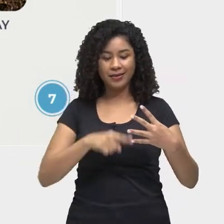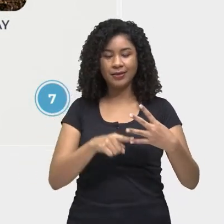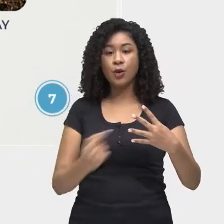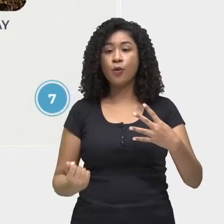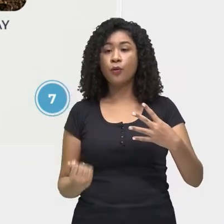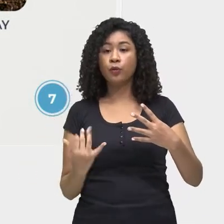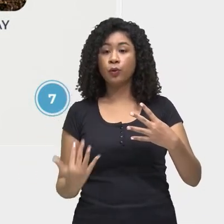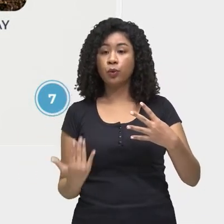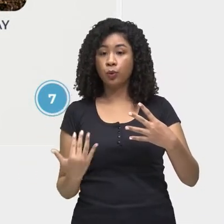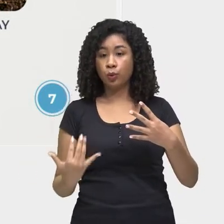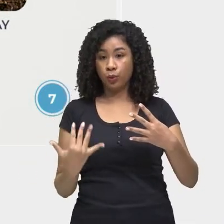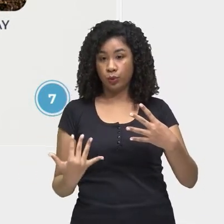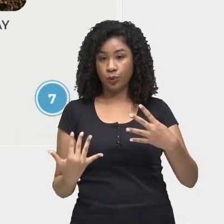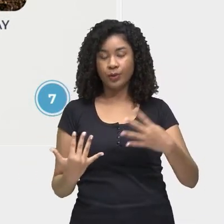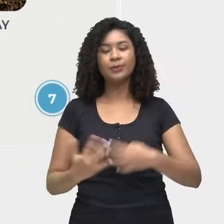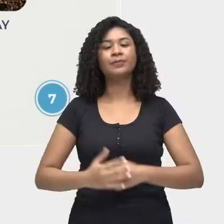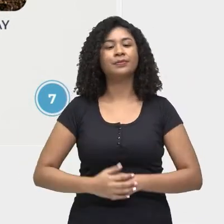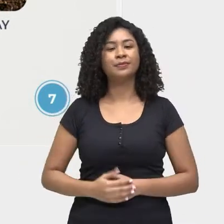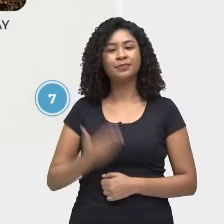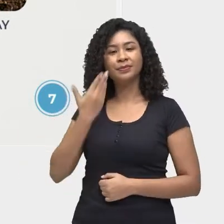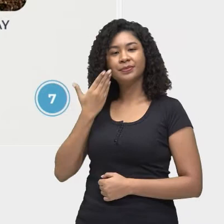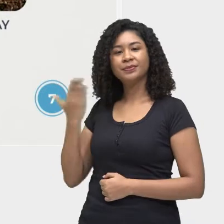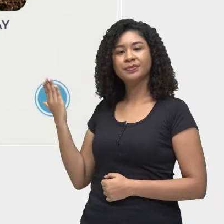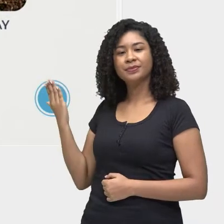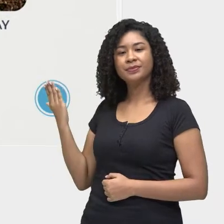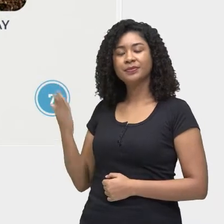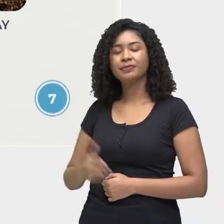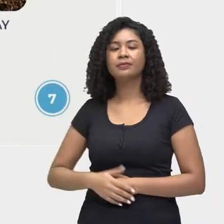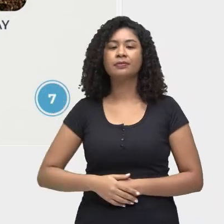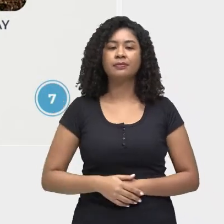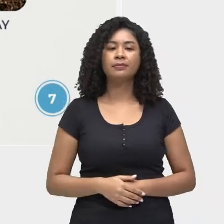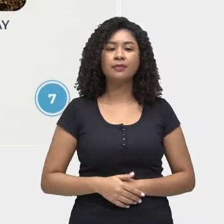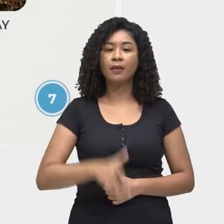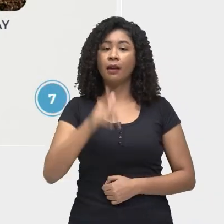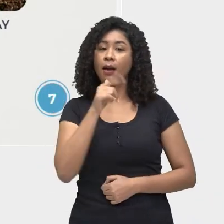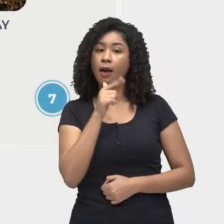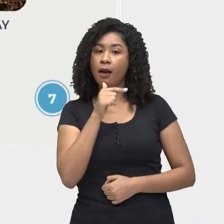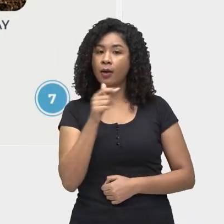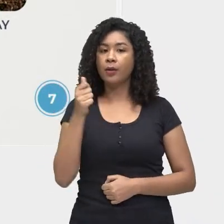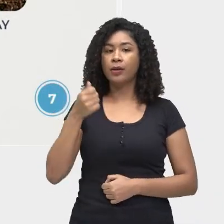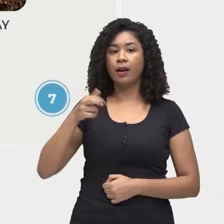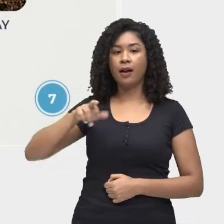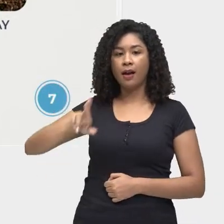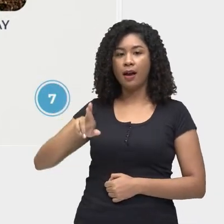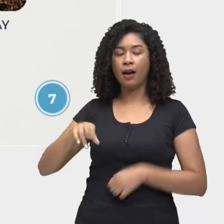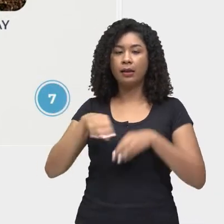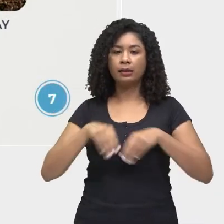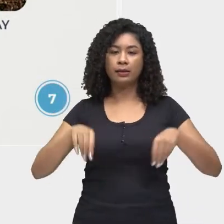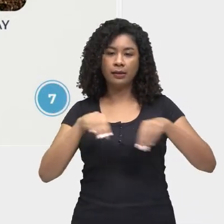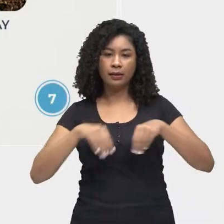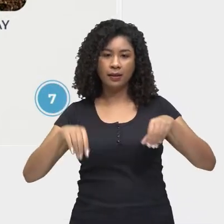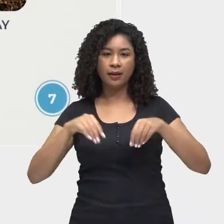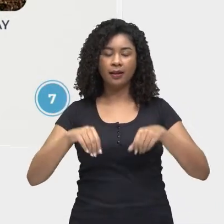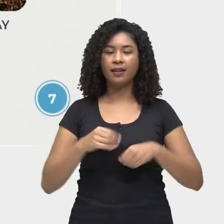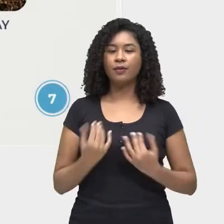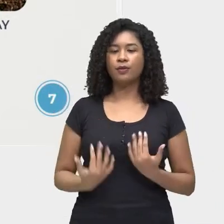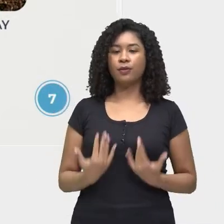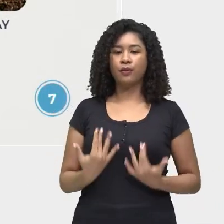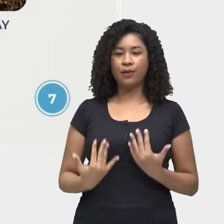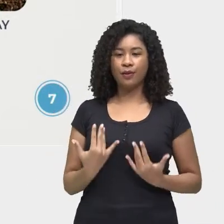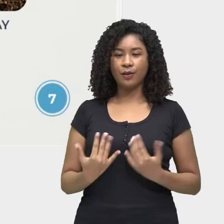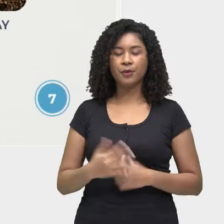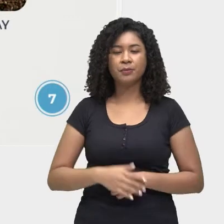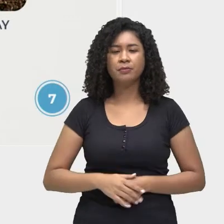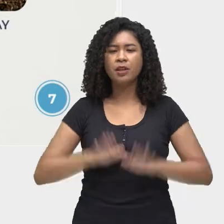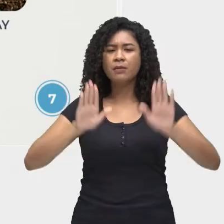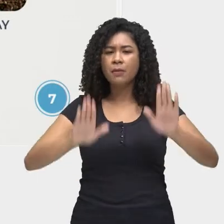aqui. Por água, por ar, por terra e por fogo. É importante